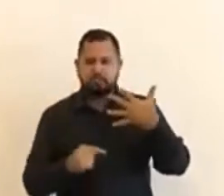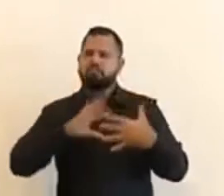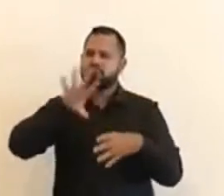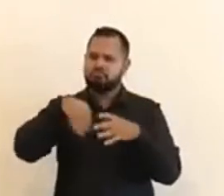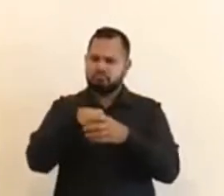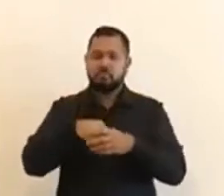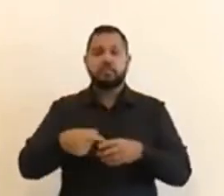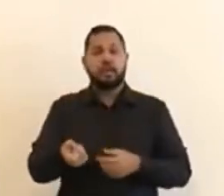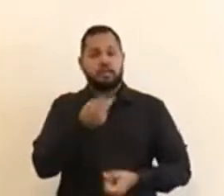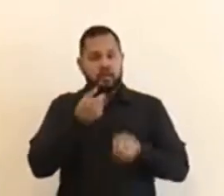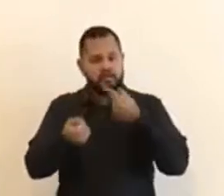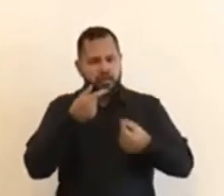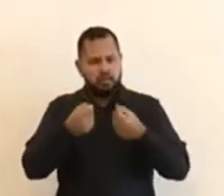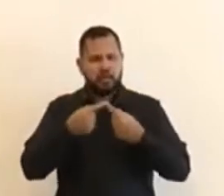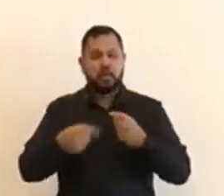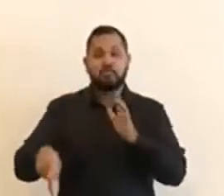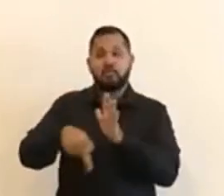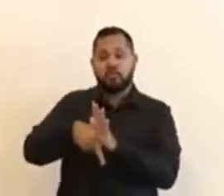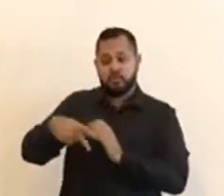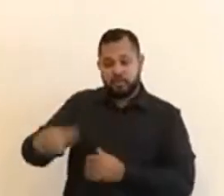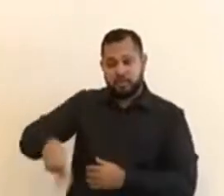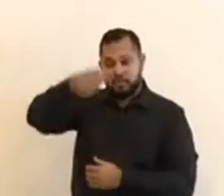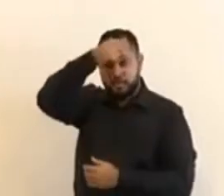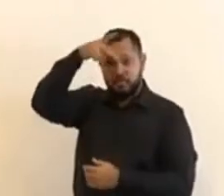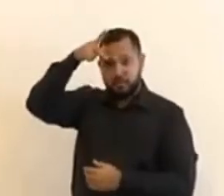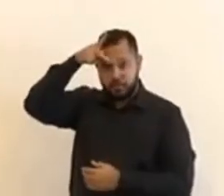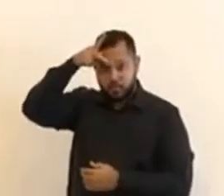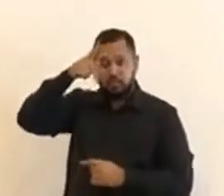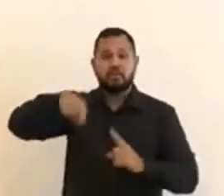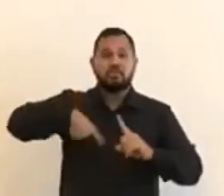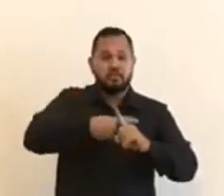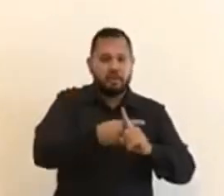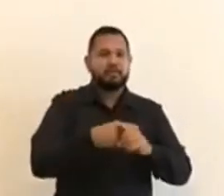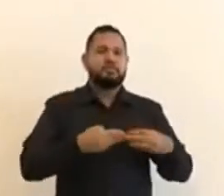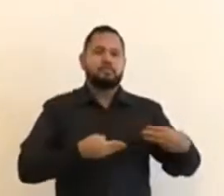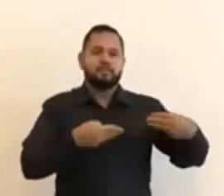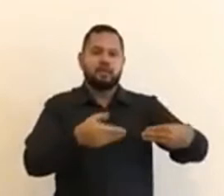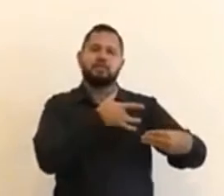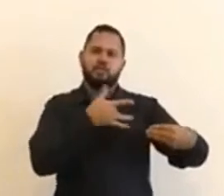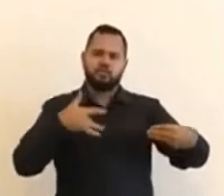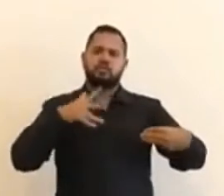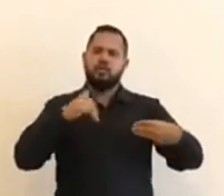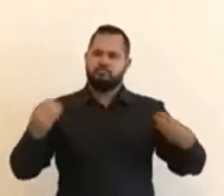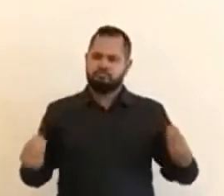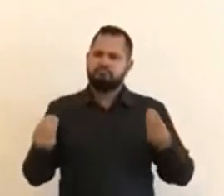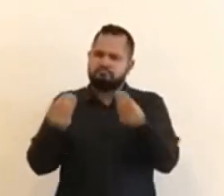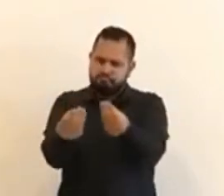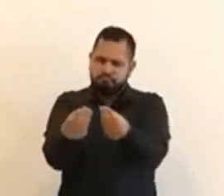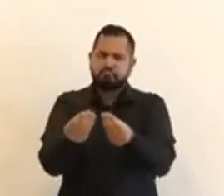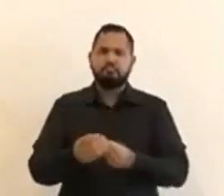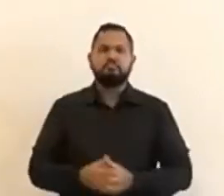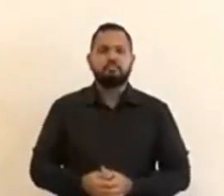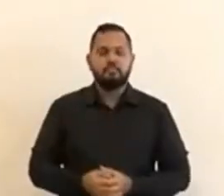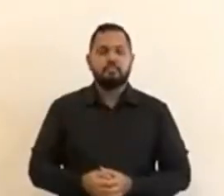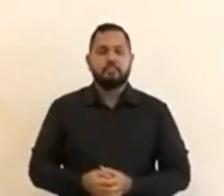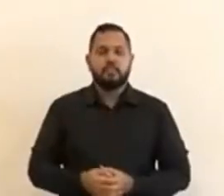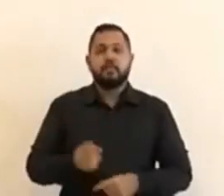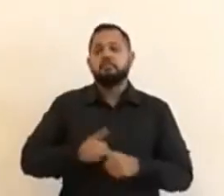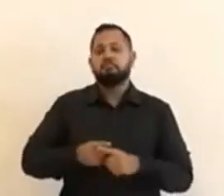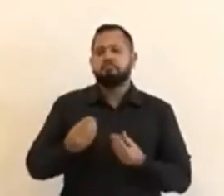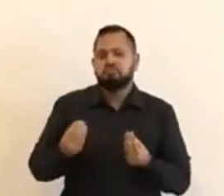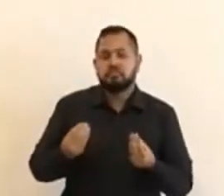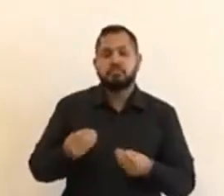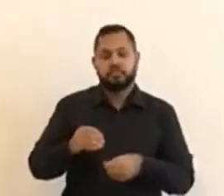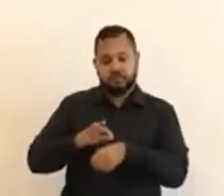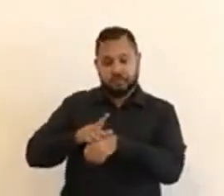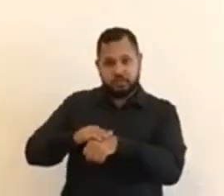todos os medicamentos que a Prefeitura, juntamente com o Ministério da Saúde, vão disponibilizar para vocês, para que nós possamos tratar